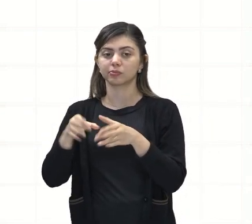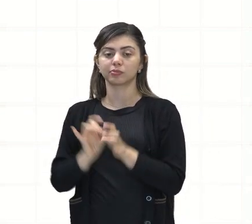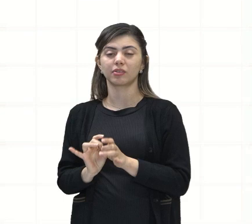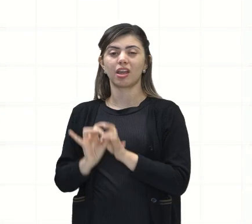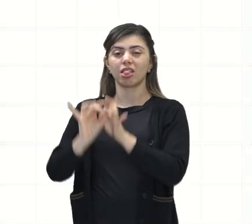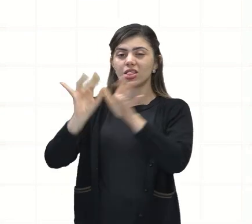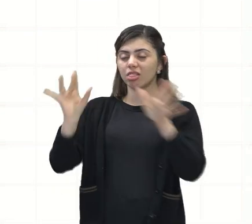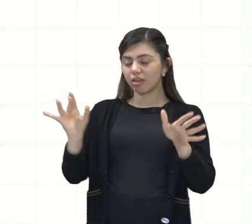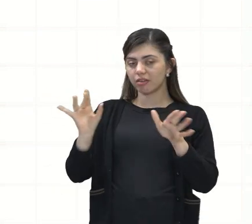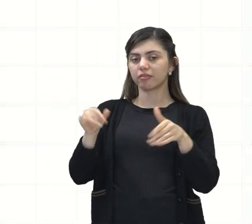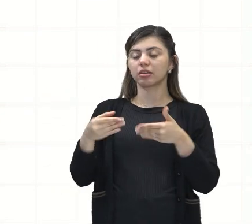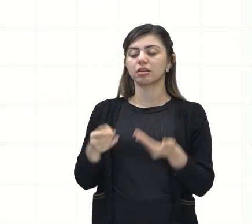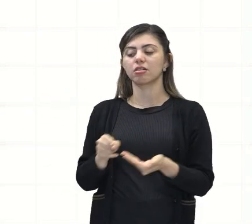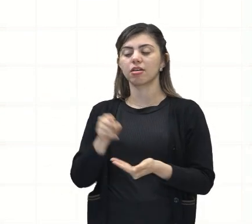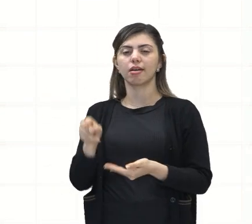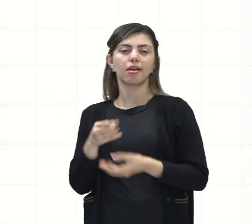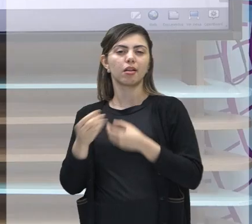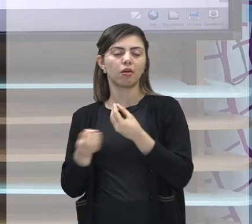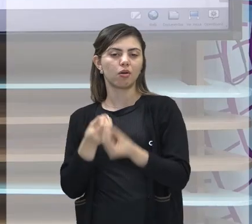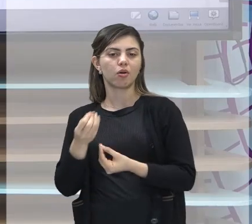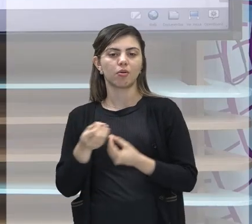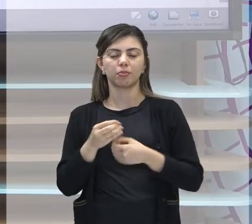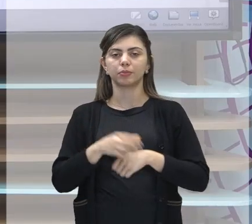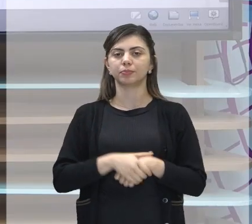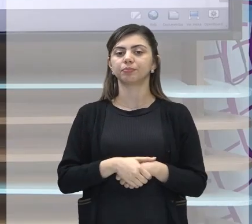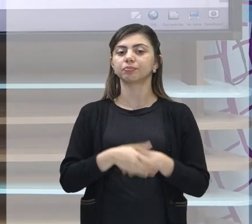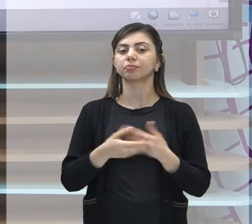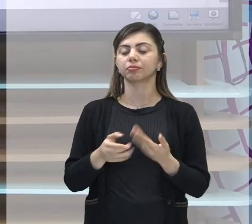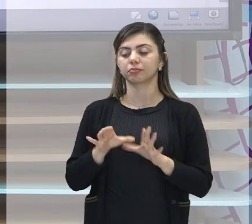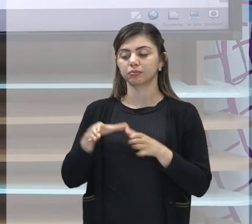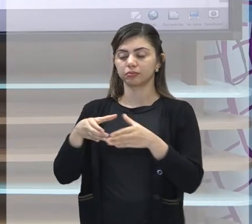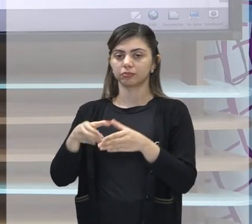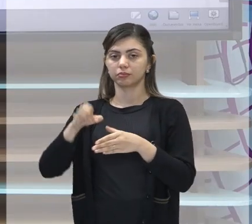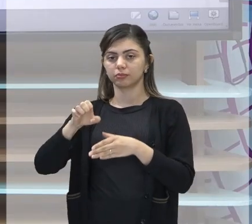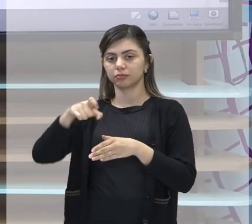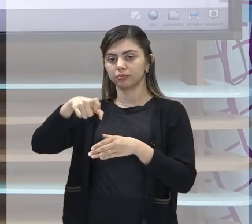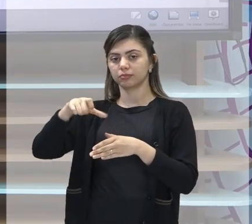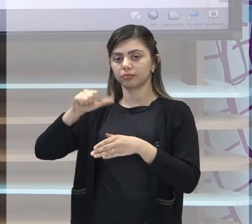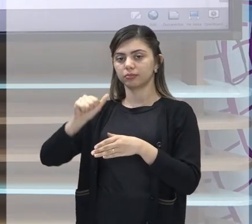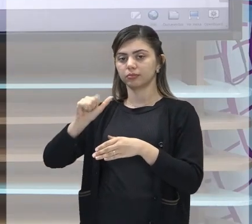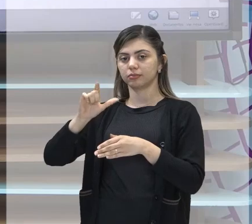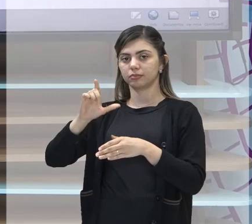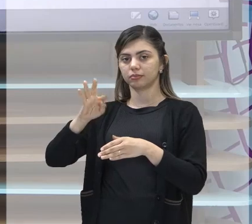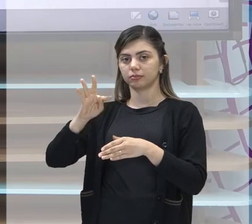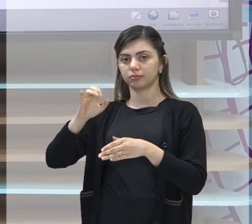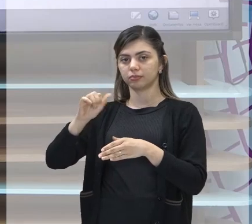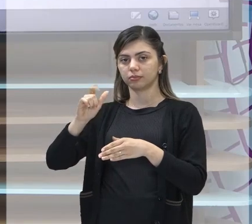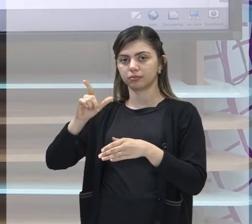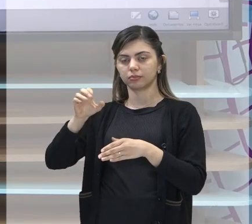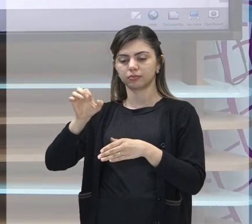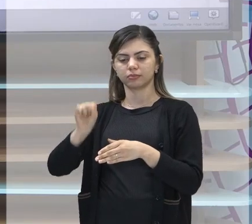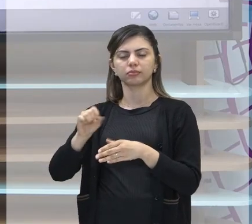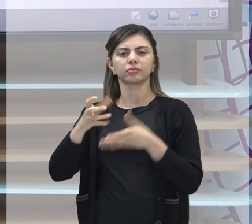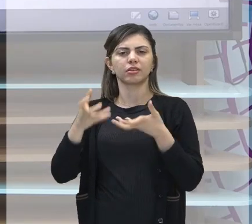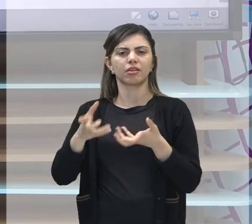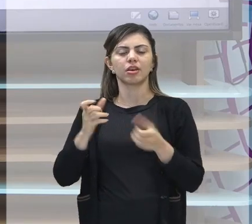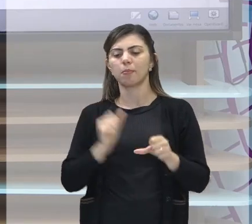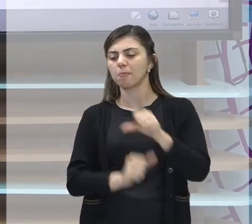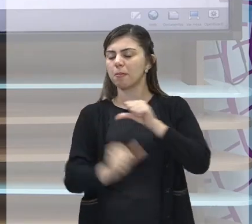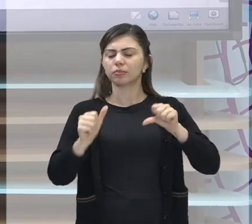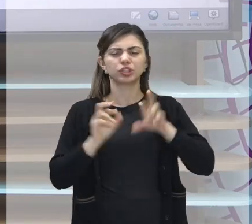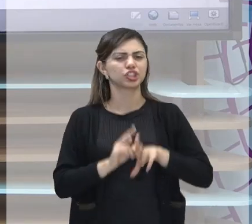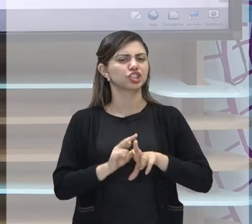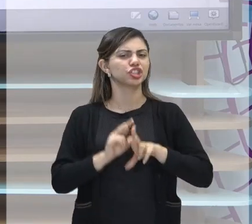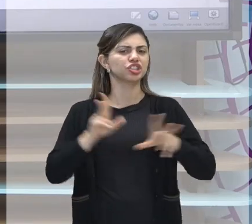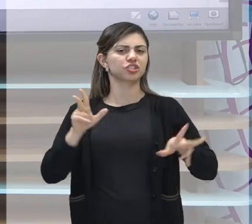exaltados, eles já eram, né, mais, vamos assim dizer, radicais. Eles queriam